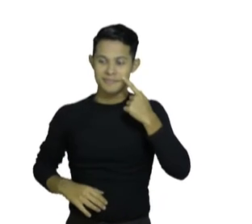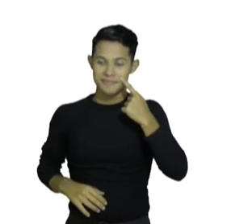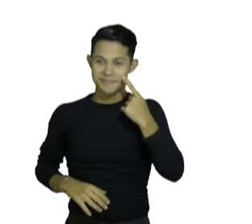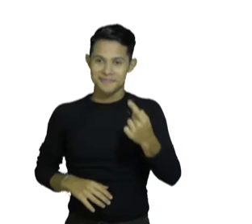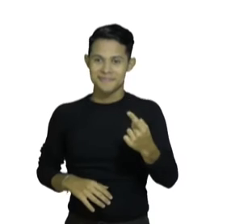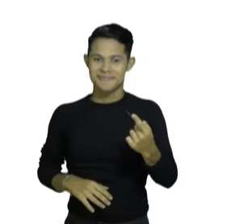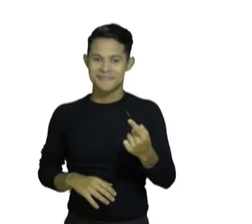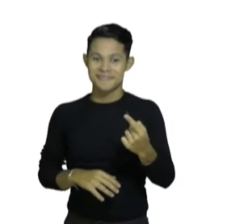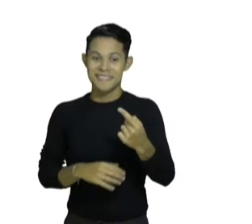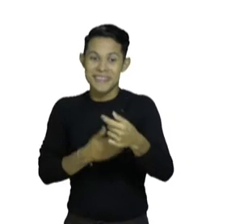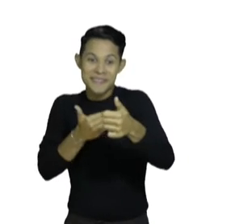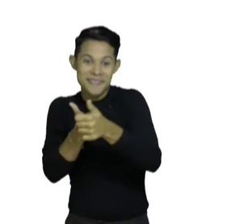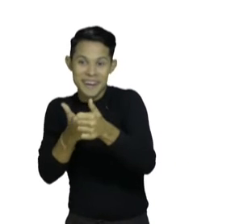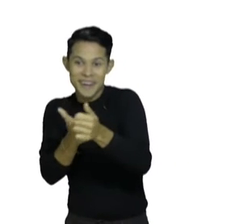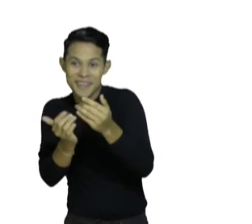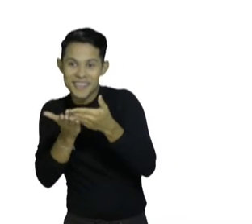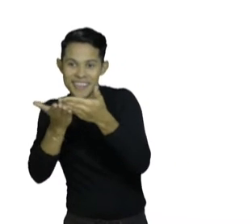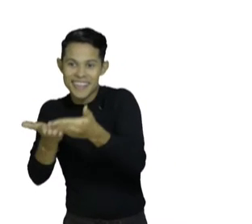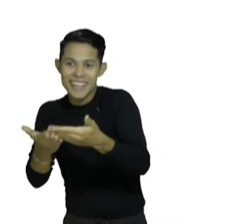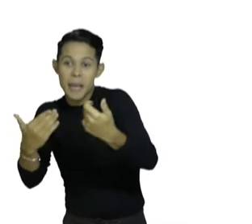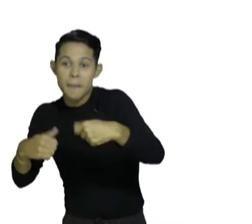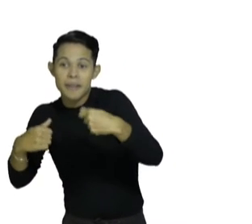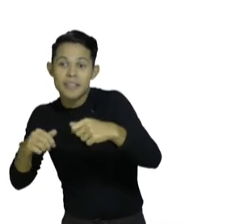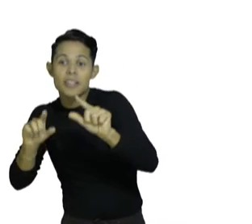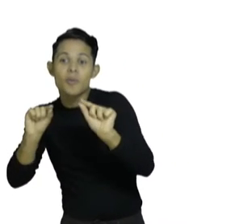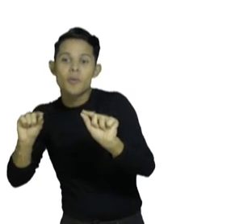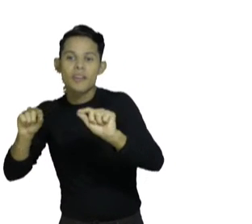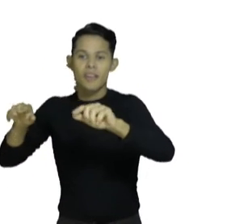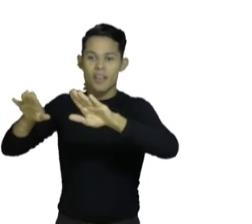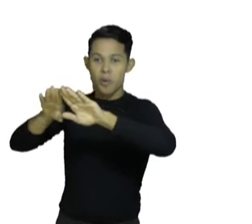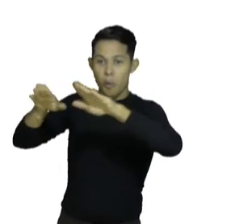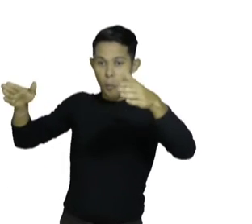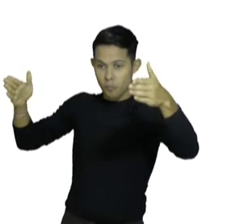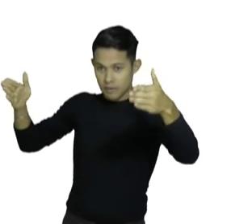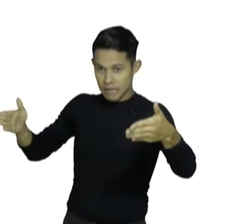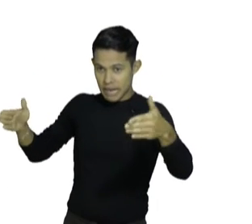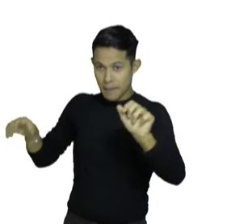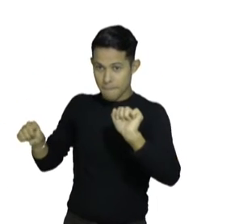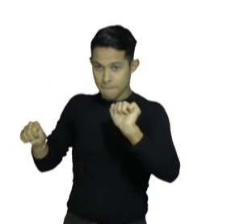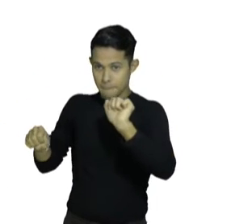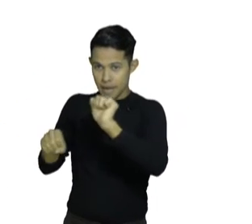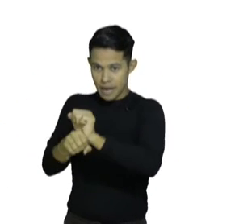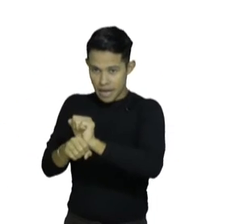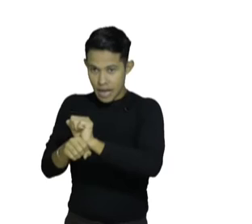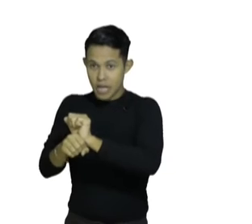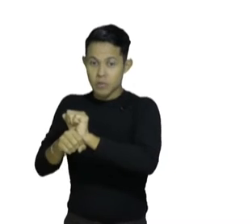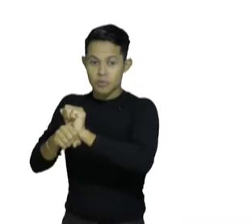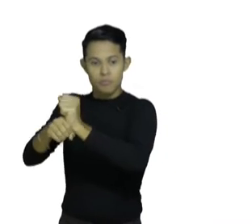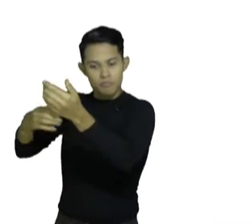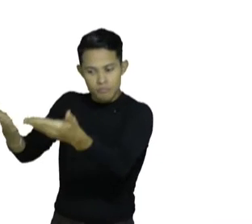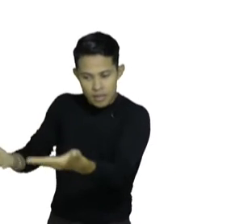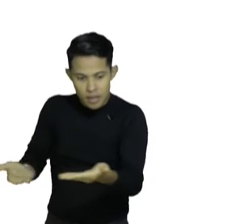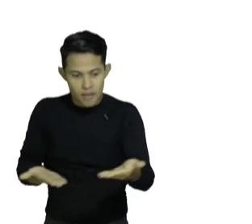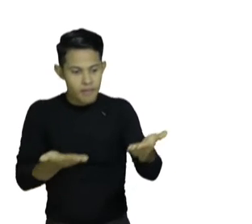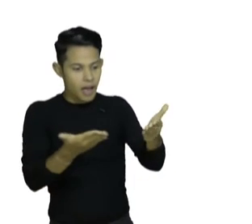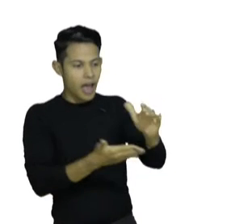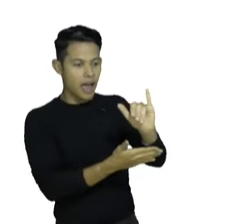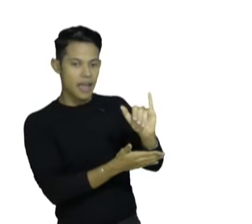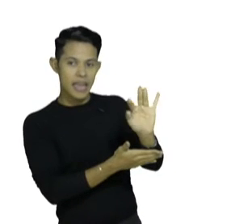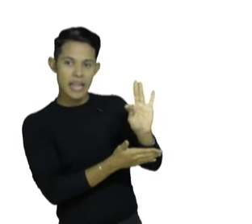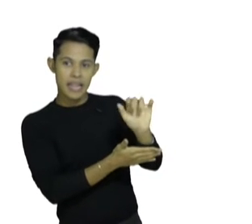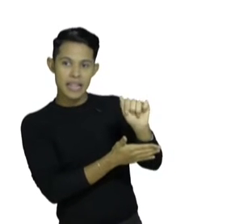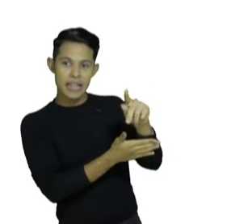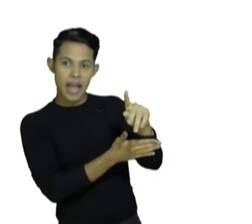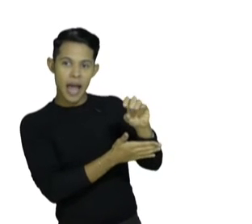próximo do porto precisamos pegar esse contêiner que poderia ser embarcado ali levar lá para Itapoá gastar R 15.500